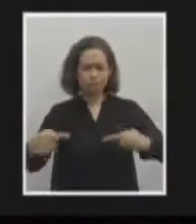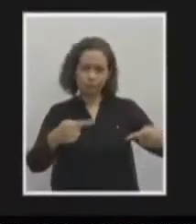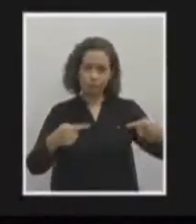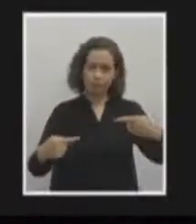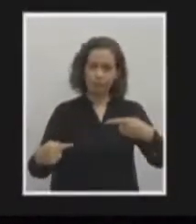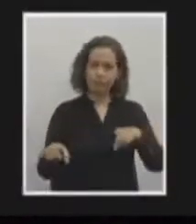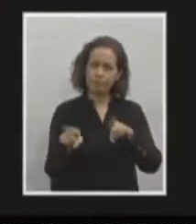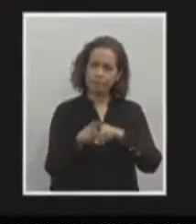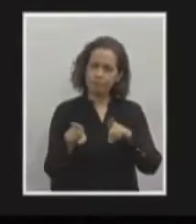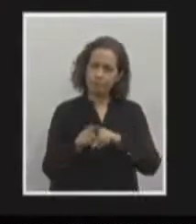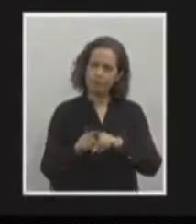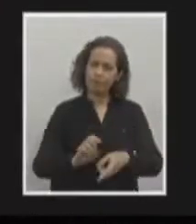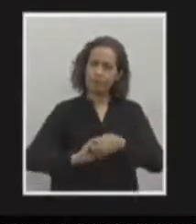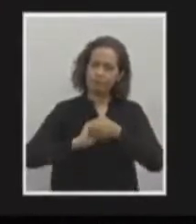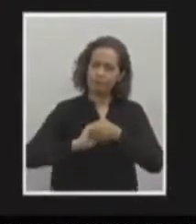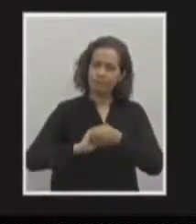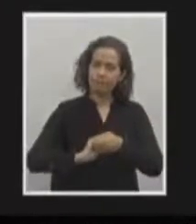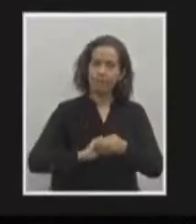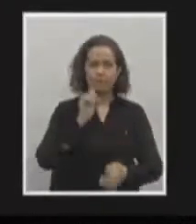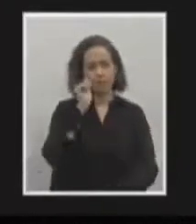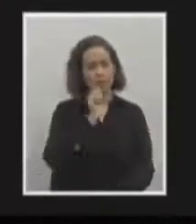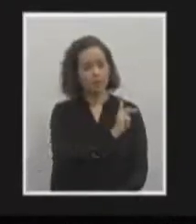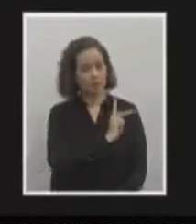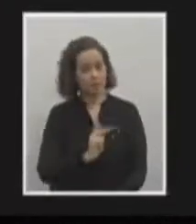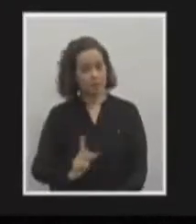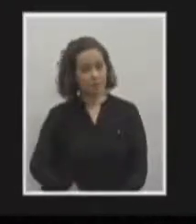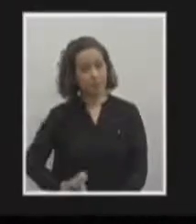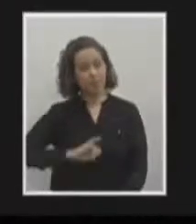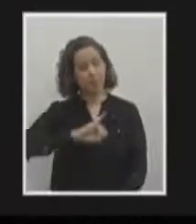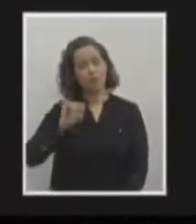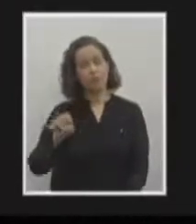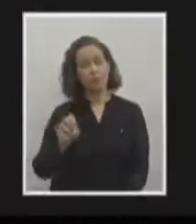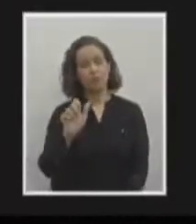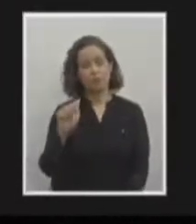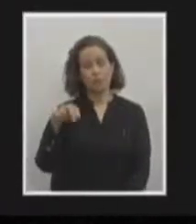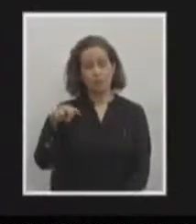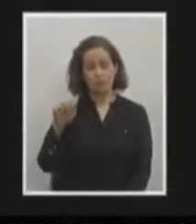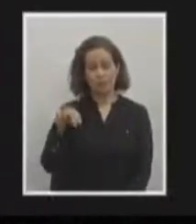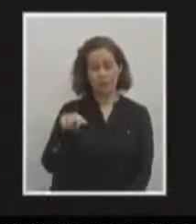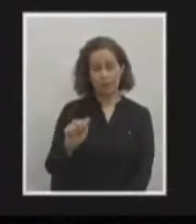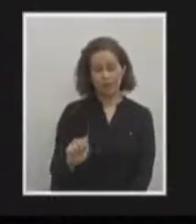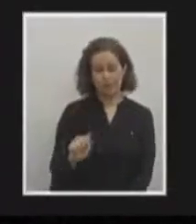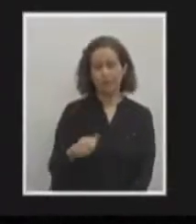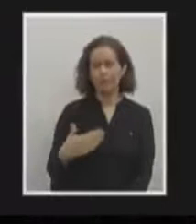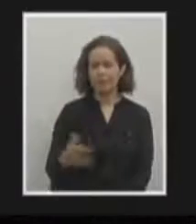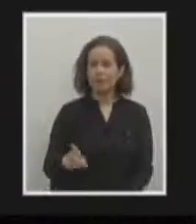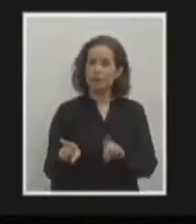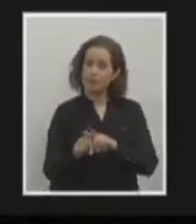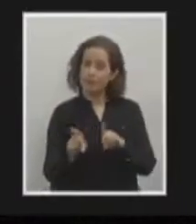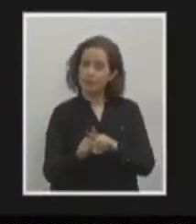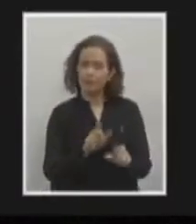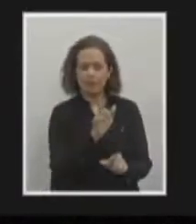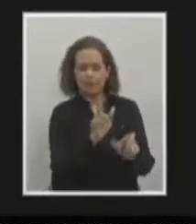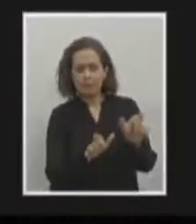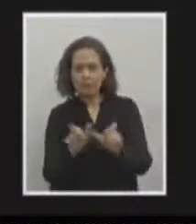nossa presidente da PPMG, Joana Dark Pontijo, a todos os envolvidos na